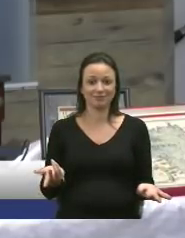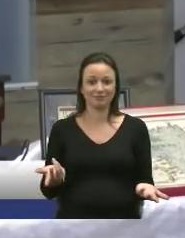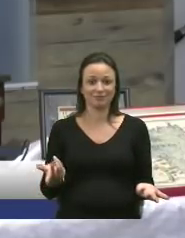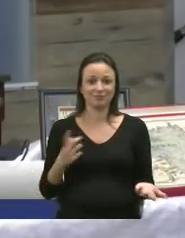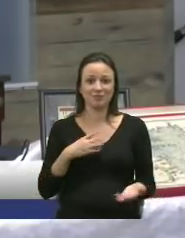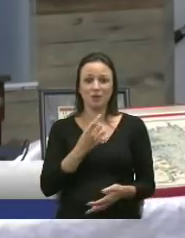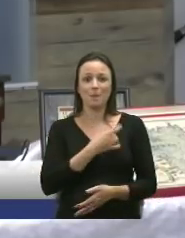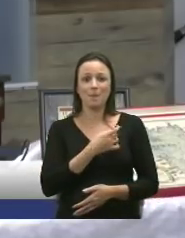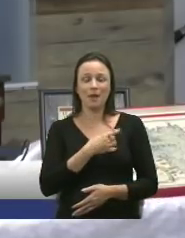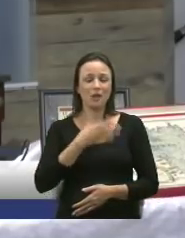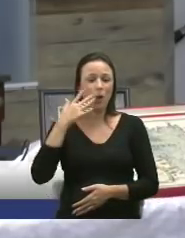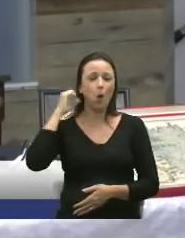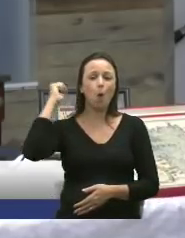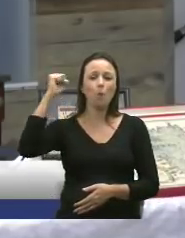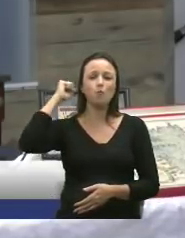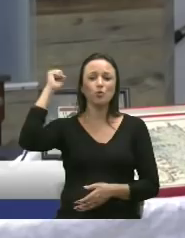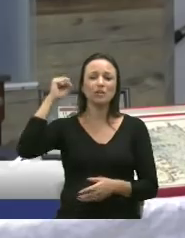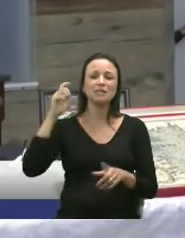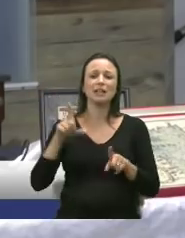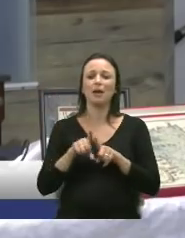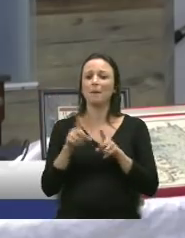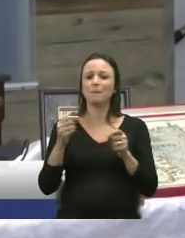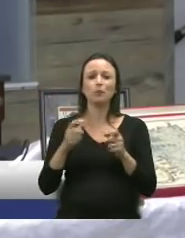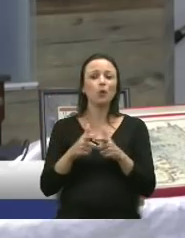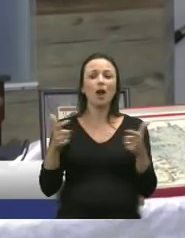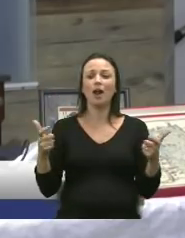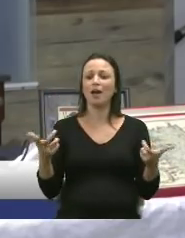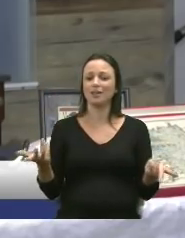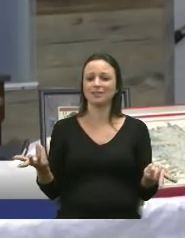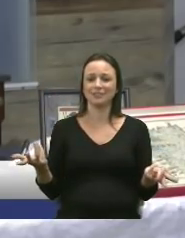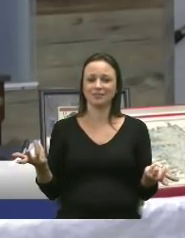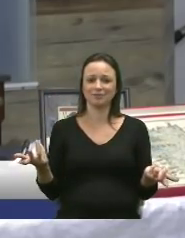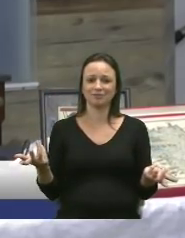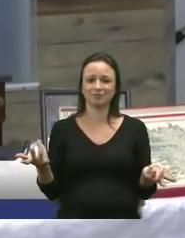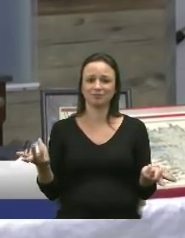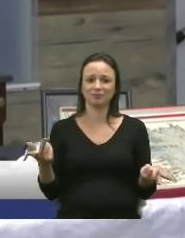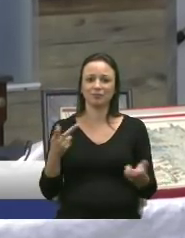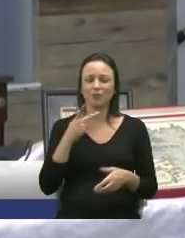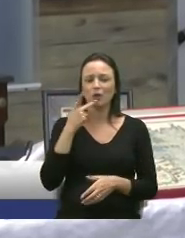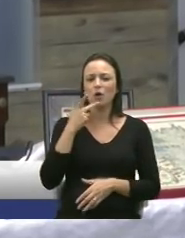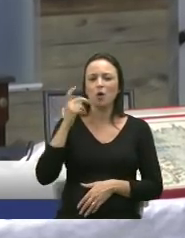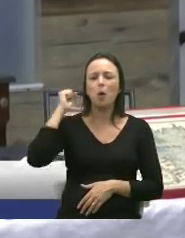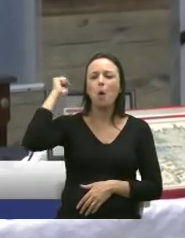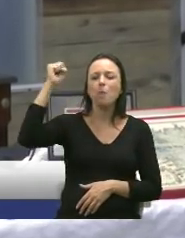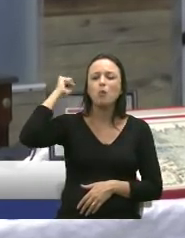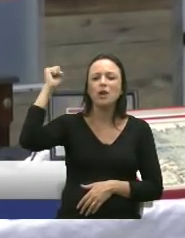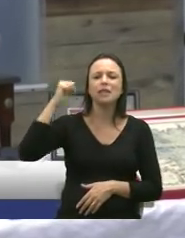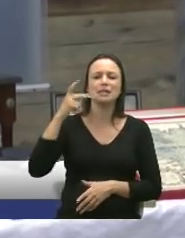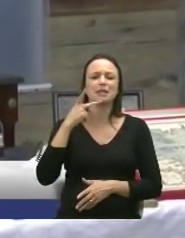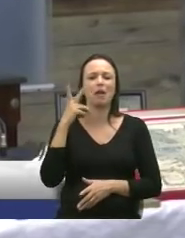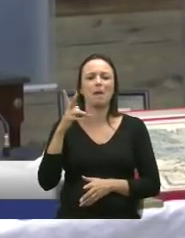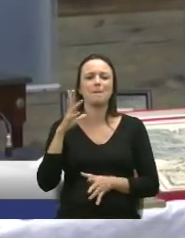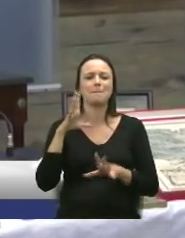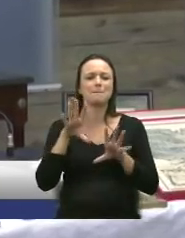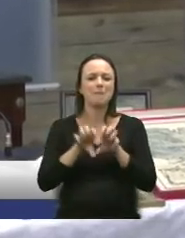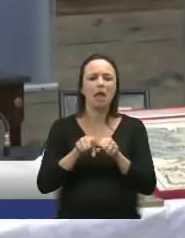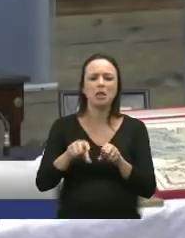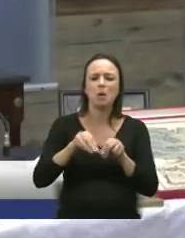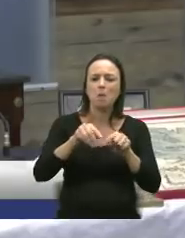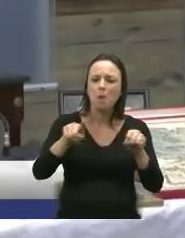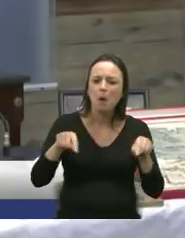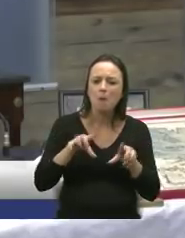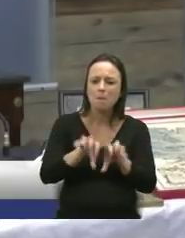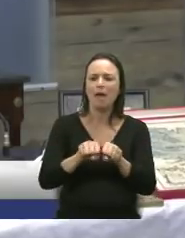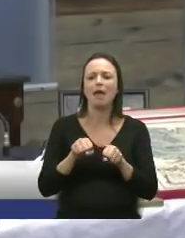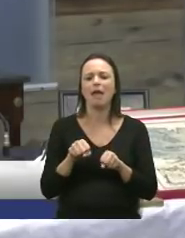tinham de comunismo naquela época eram muito grandes. Daquela história que o comunista toma a sua propriedade, e de fato é a revolução, é a